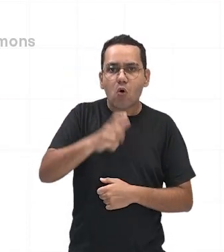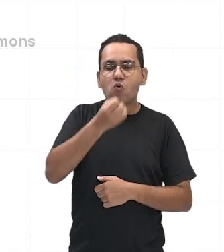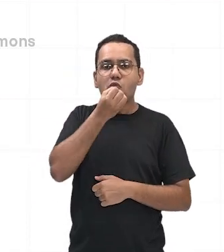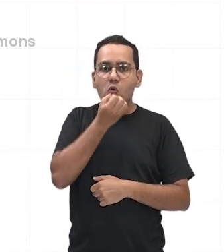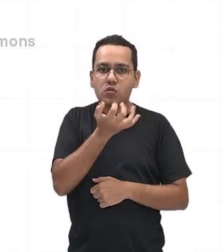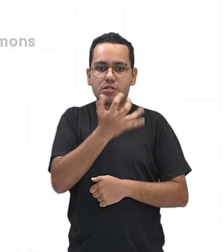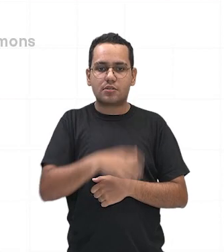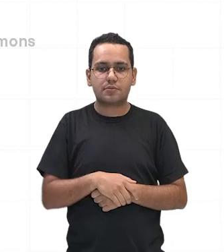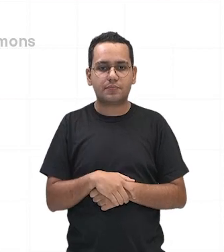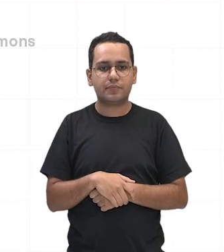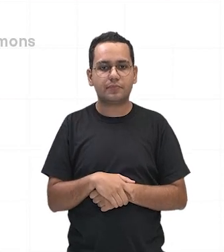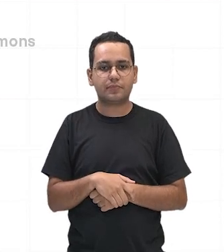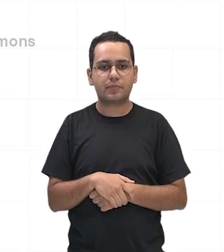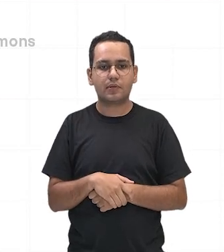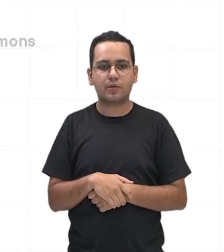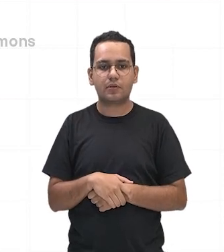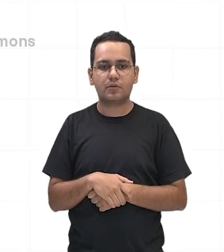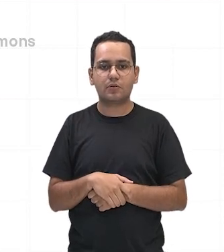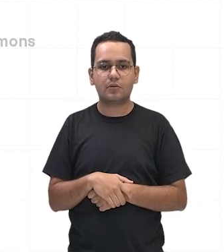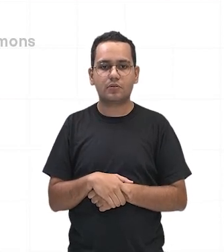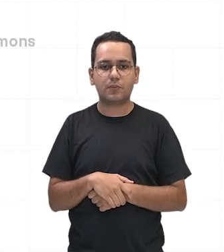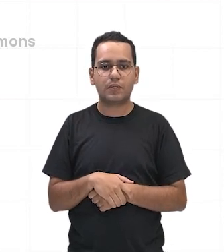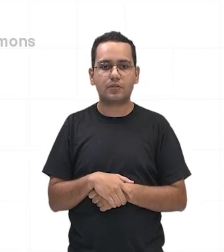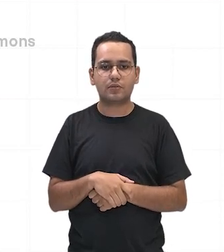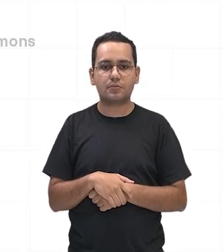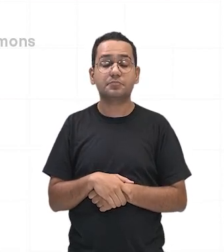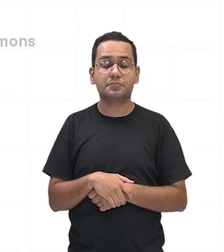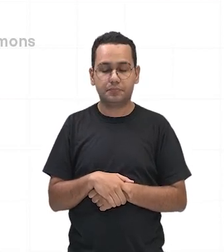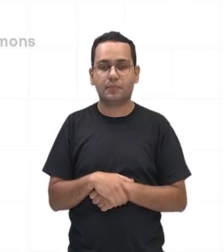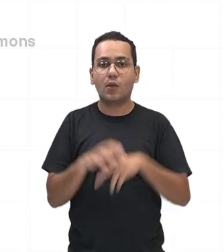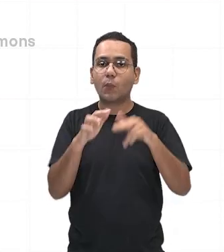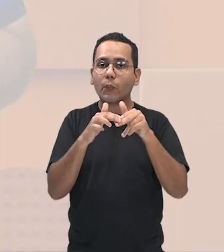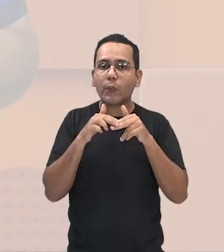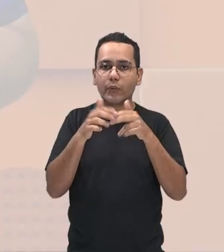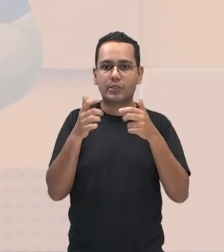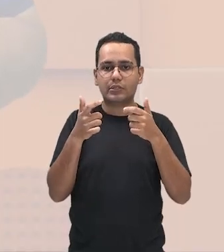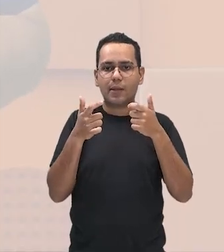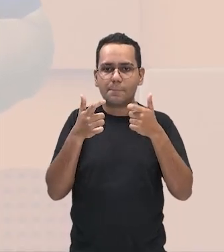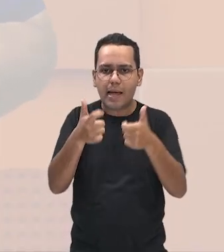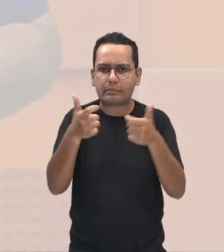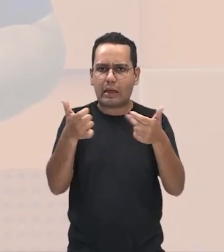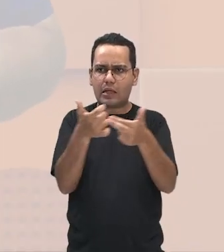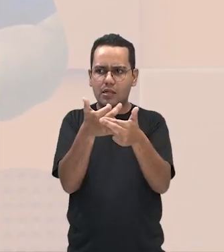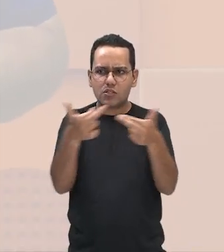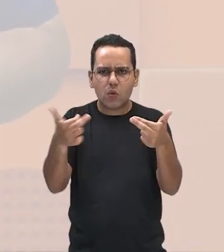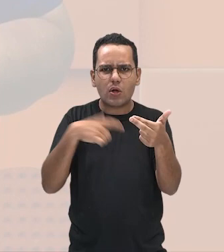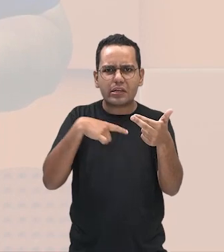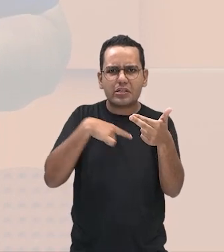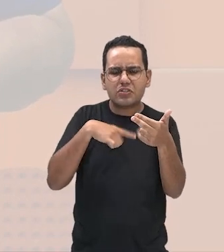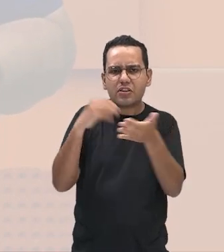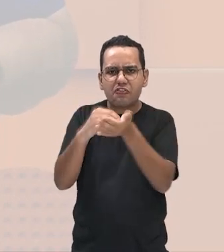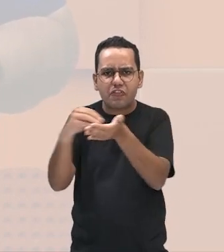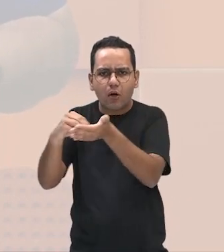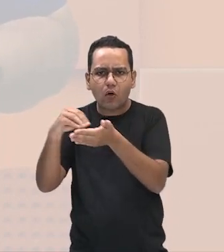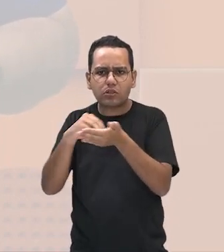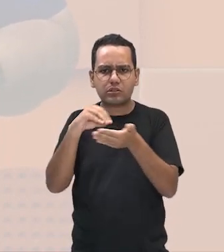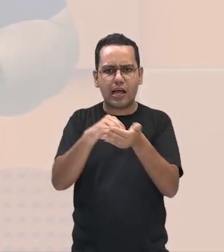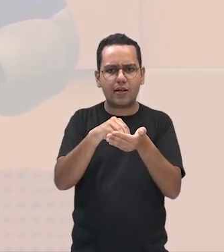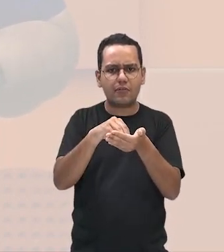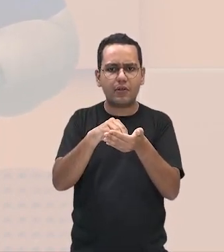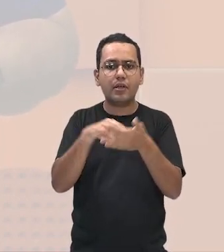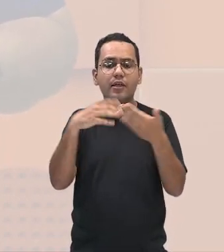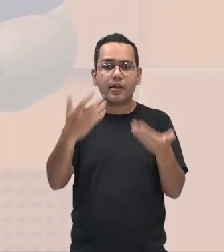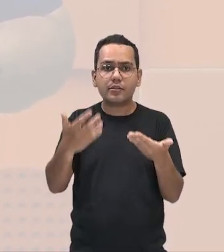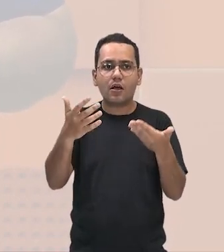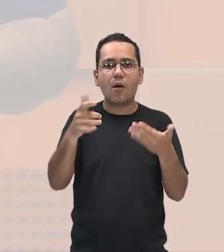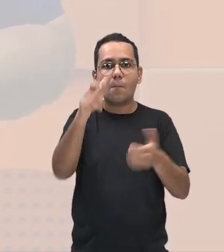batalha. Por isso que muitos, né, elementos ali ligados, então, aos povos germânicos, que eram os bárbaros, eles vão se converter a partir do